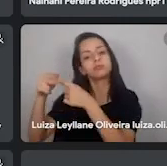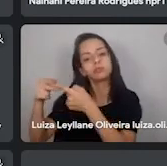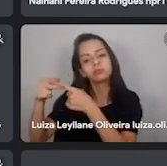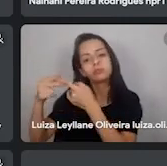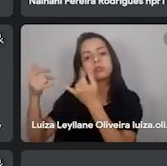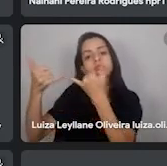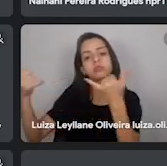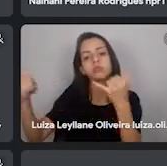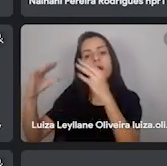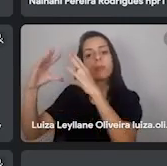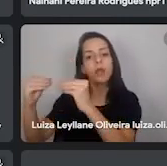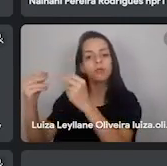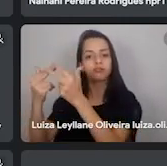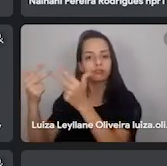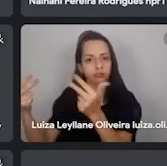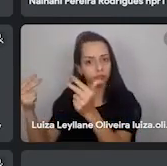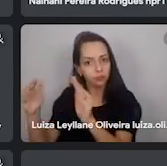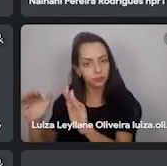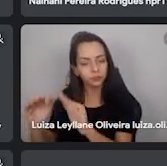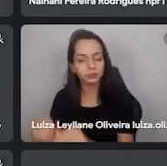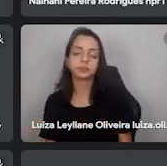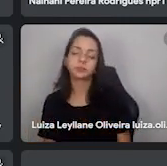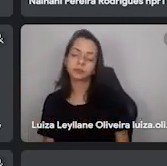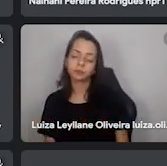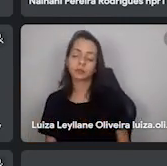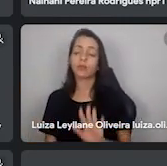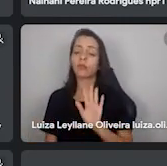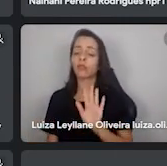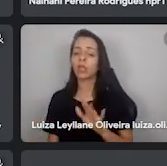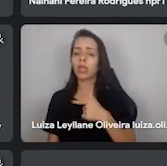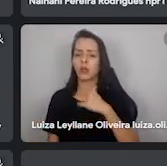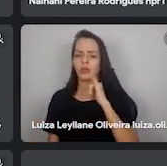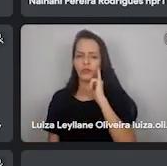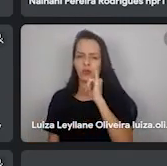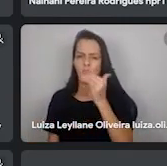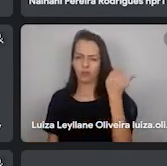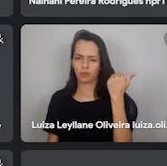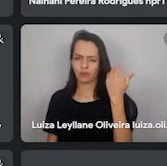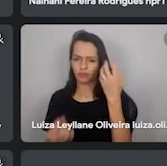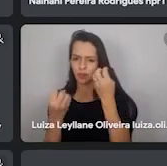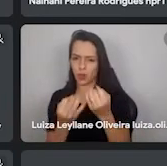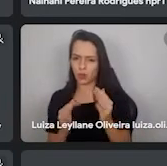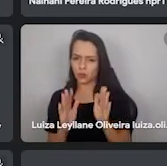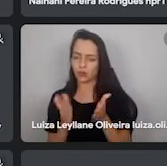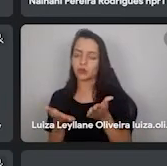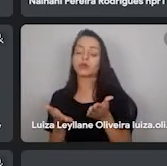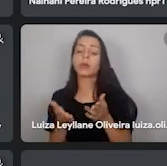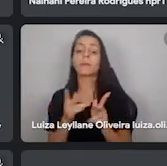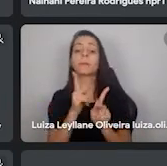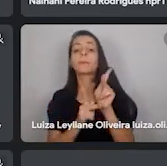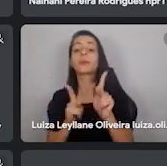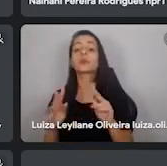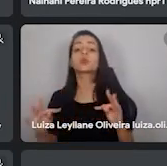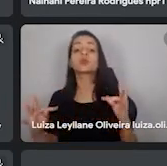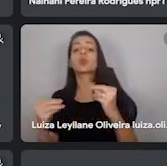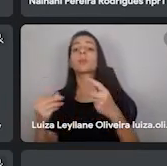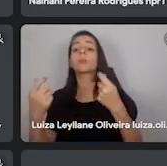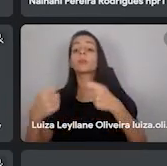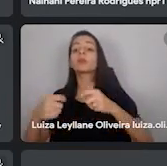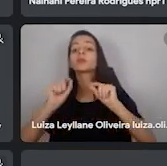Aí eu falei com vocês que todas as pessoas têm que ser o quê?